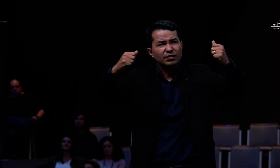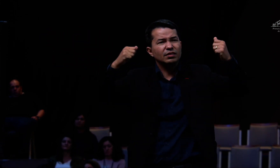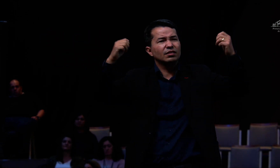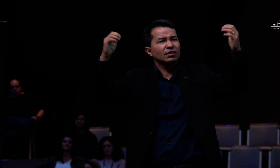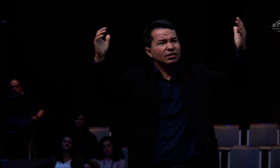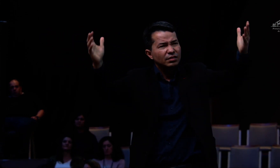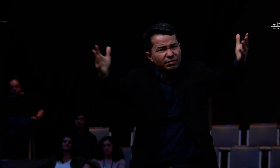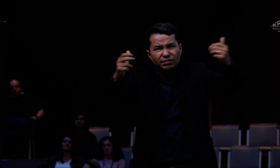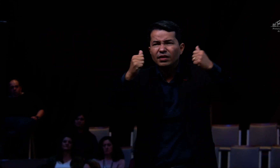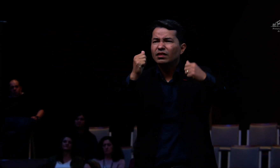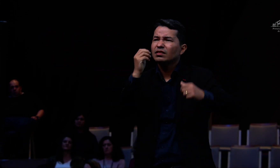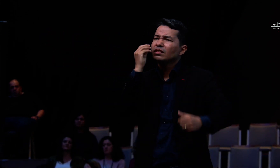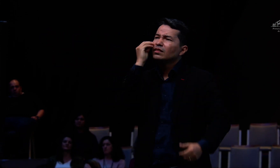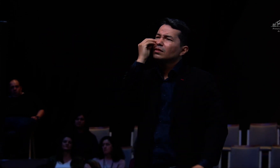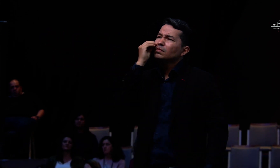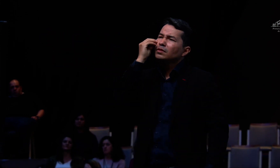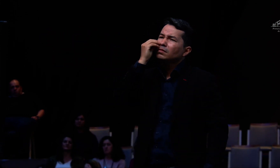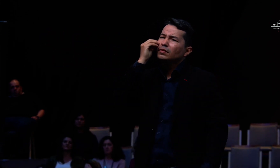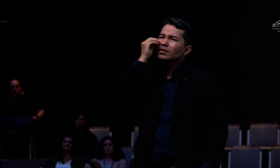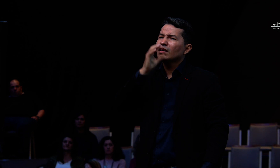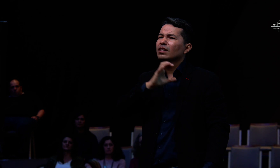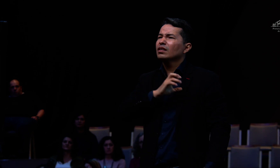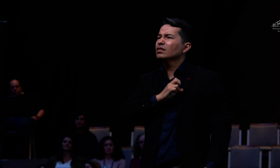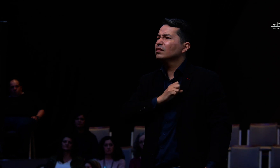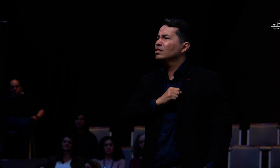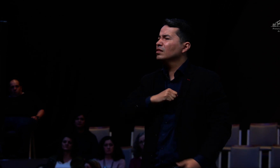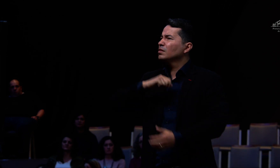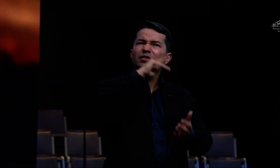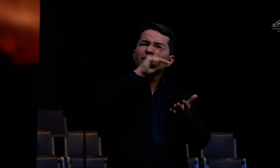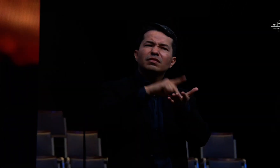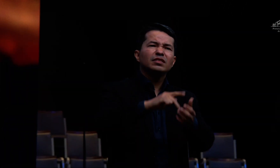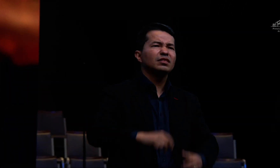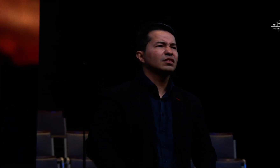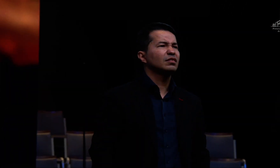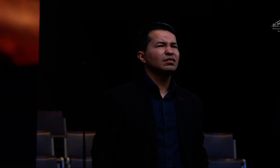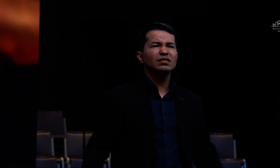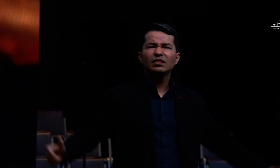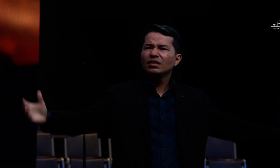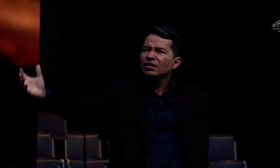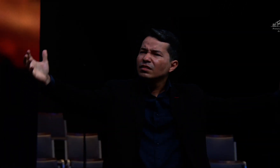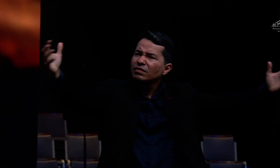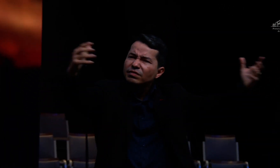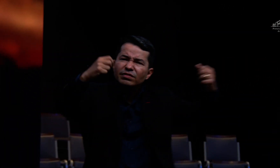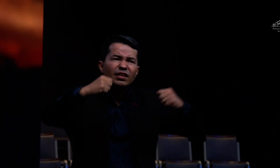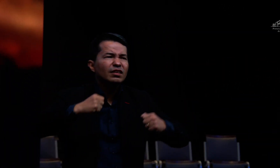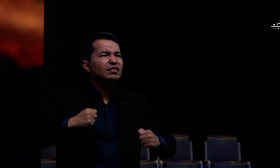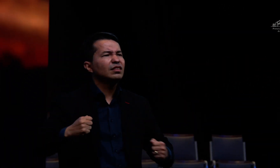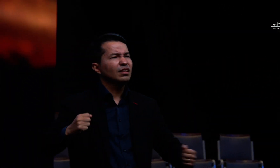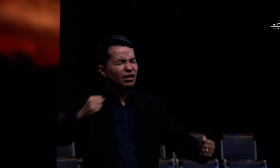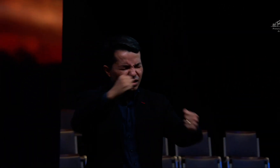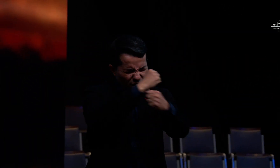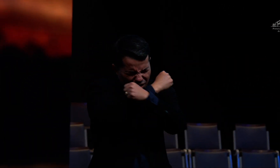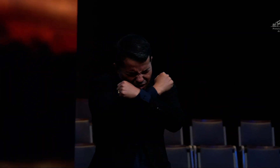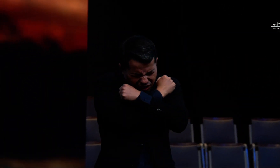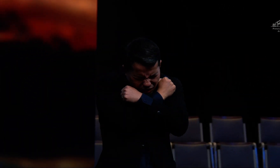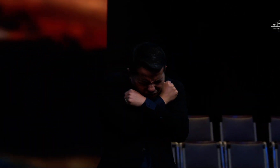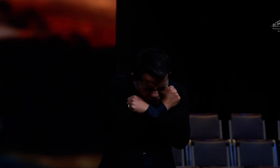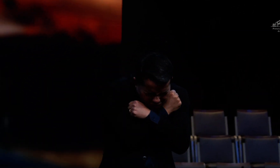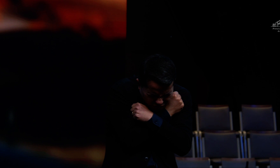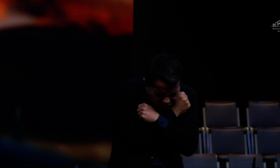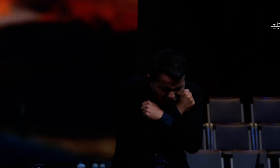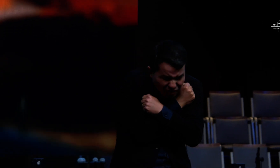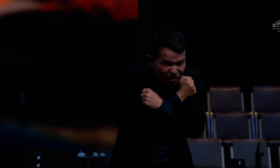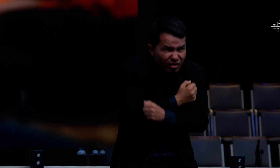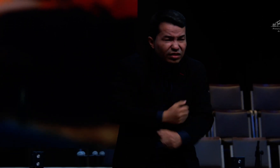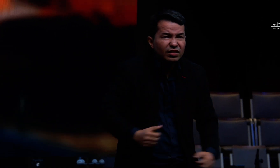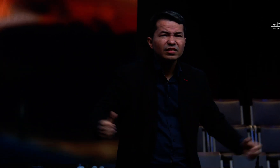Vem. Venha, eu estou aqui. Venha experimentar do meu amor. O meu amor que é verdadeiro. Venha, venha porque eu